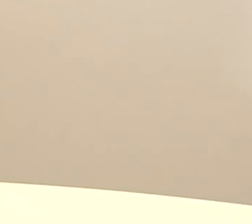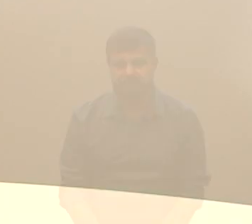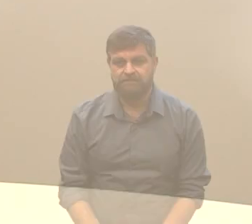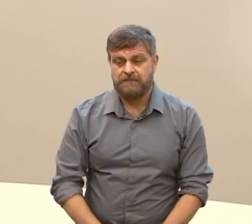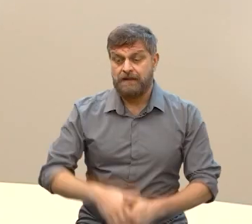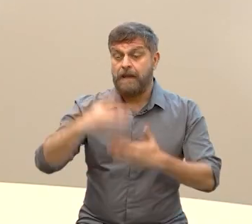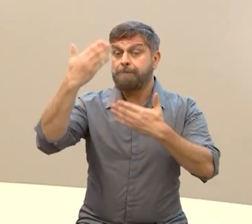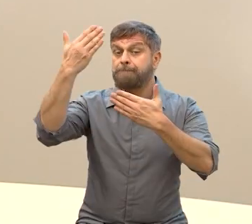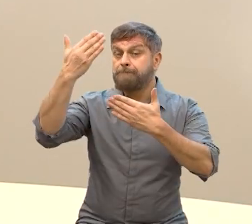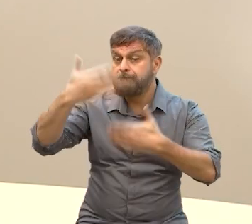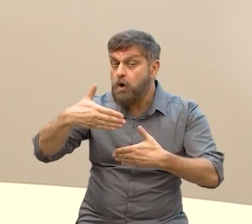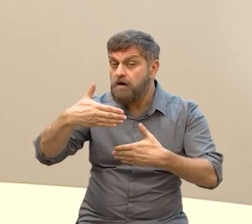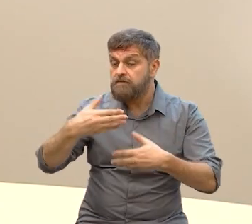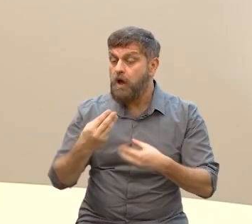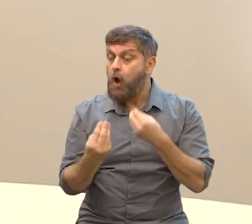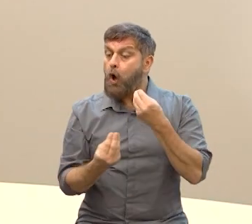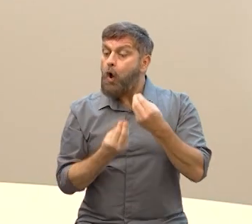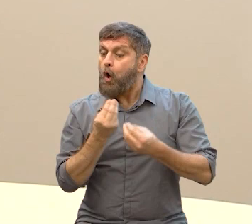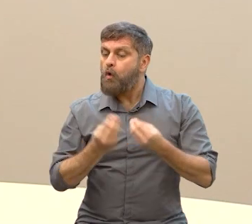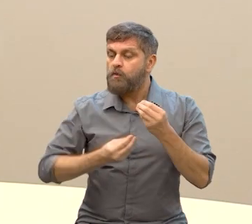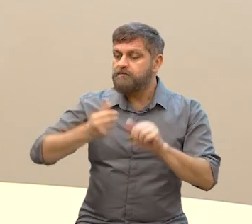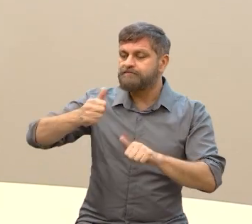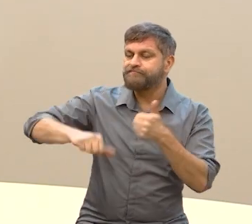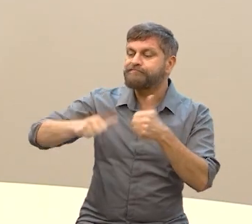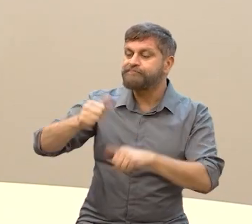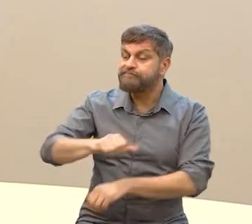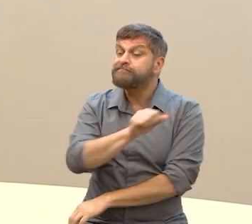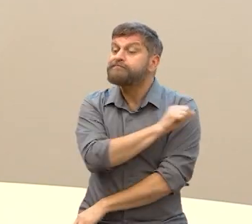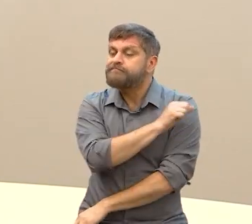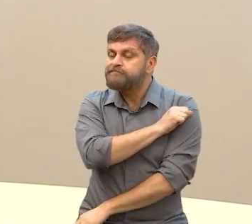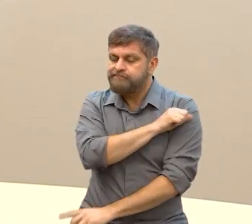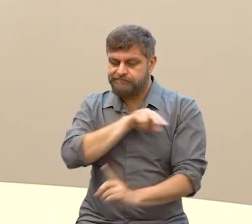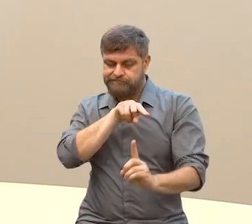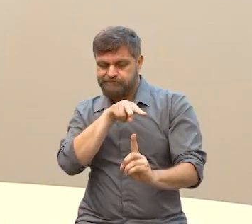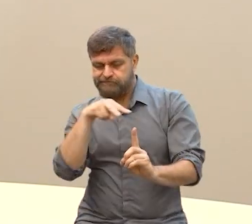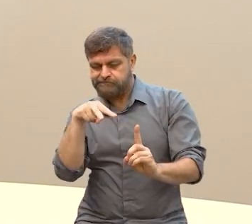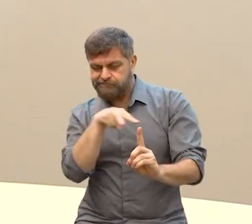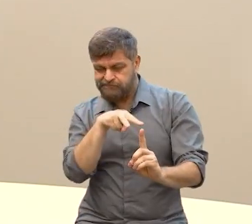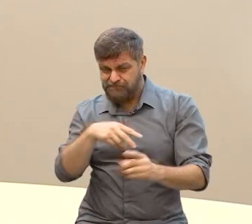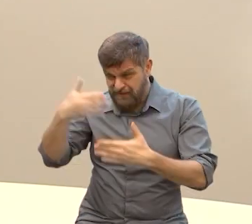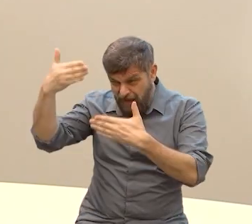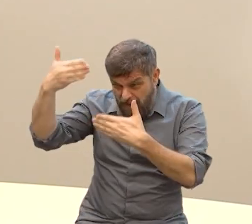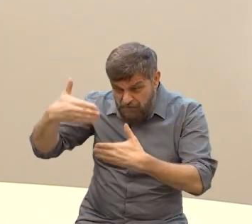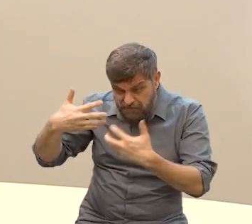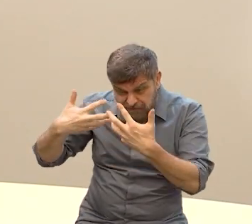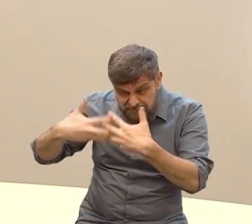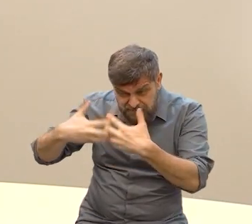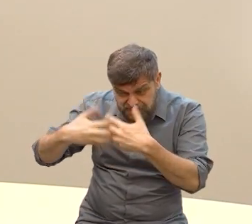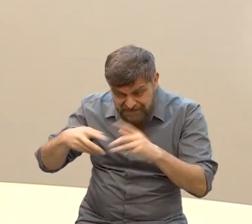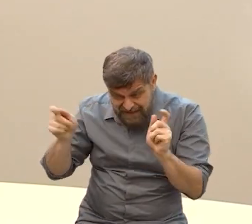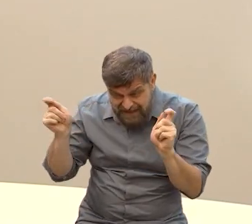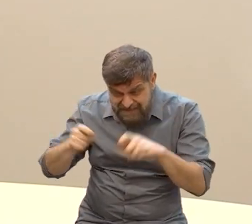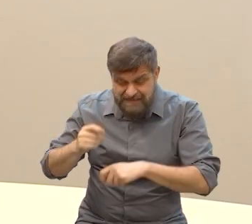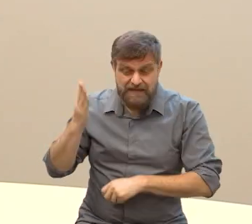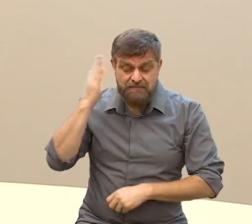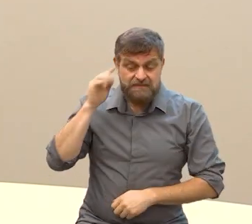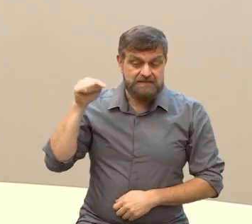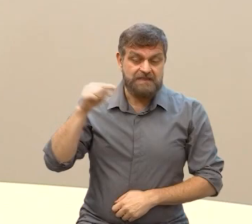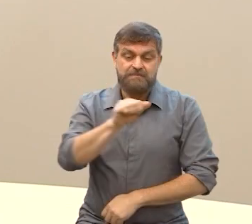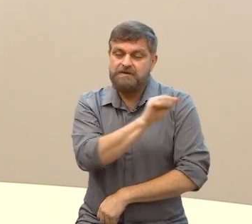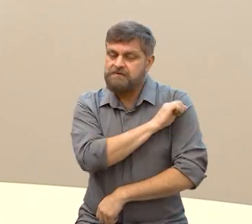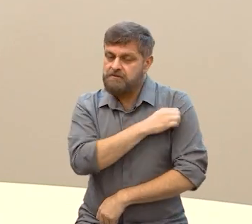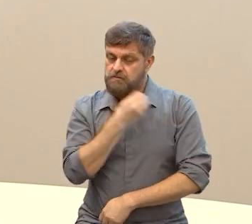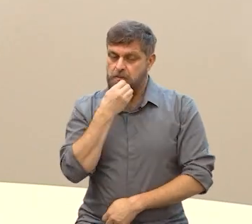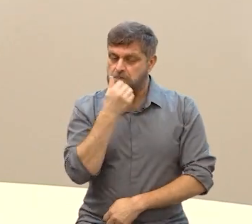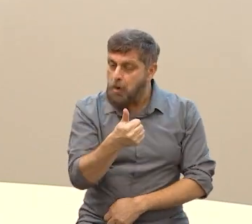Exame prova. Como é que se avalia o estudante? Será que as provas são eficientes para determinar o desempenho